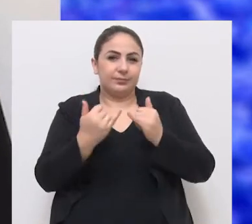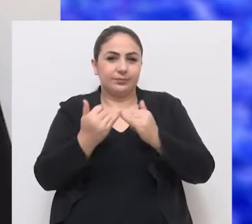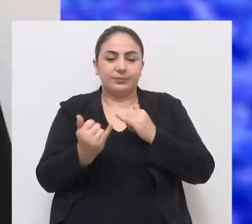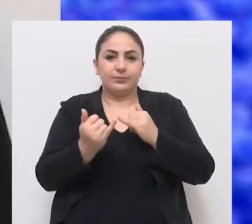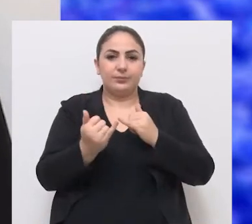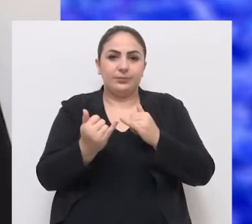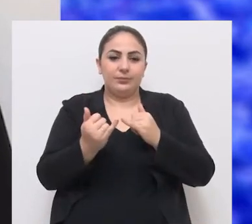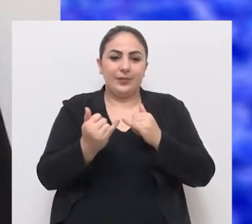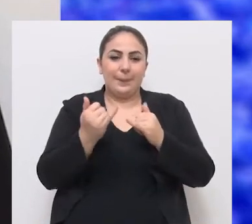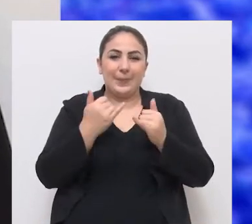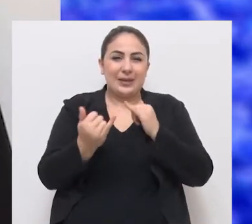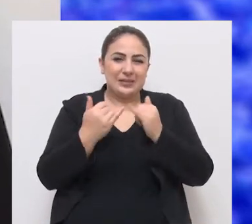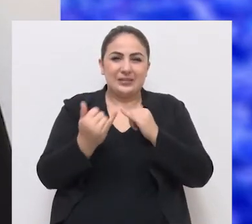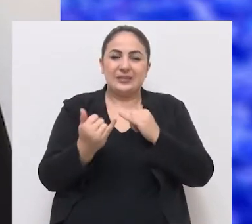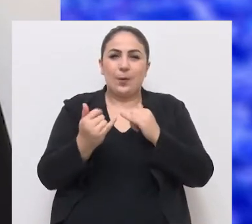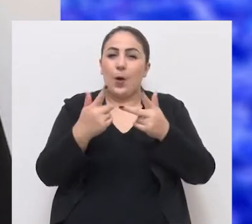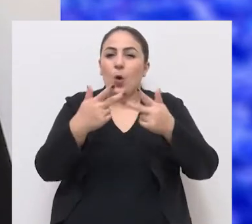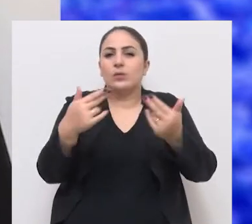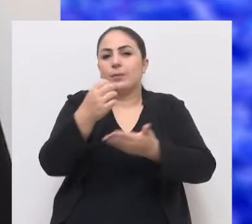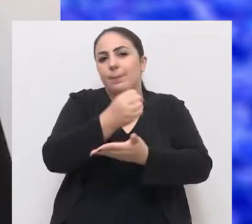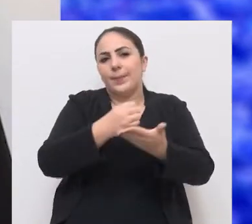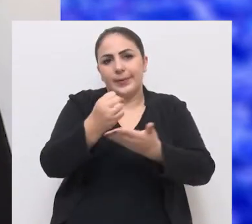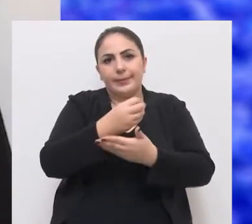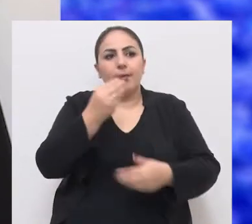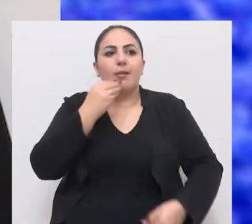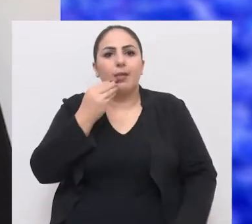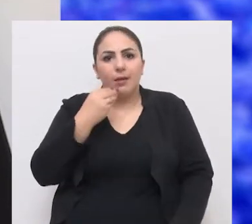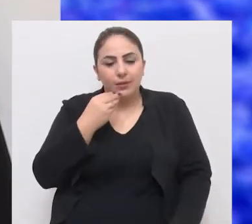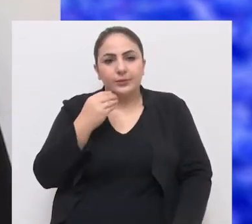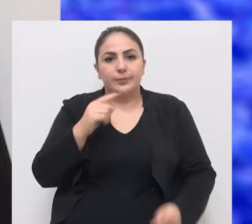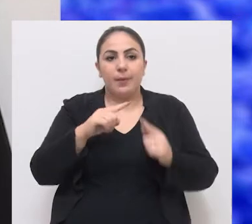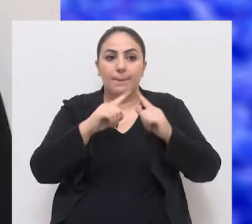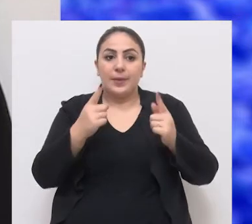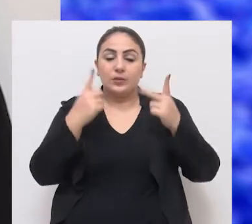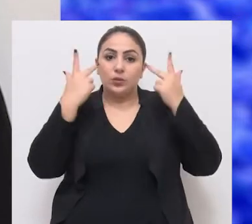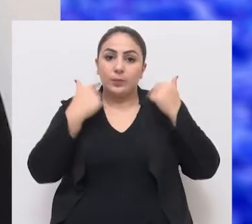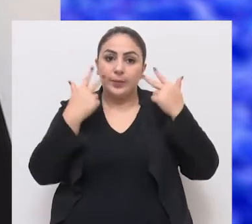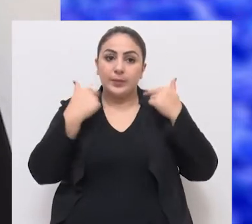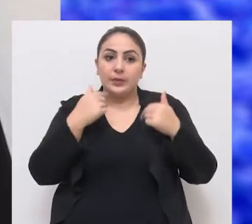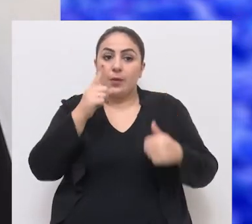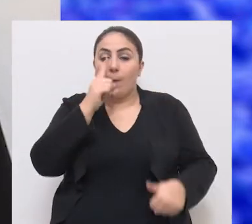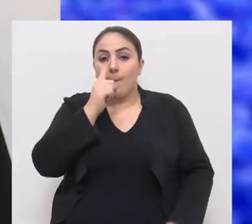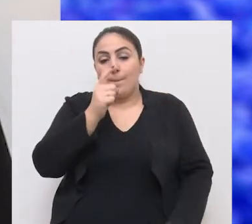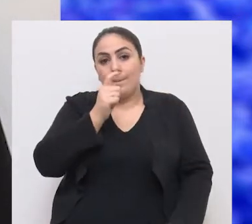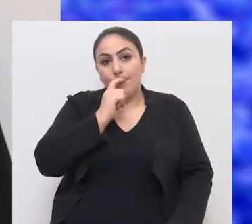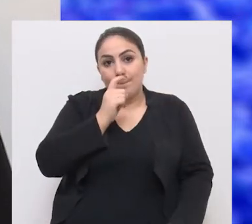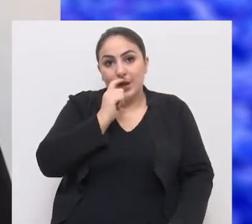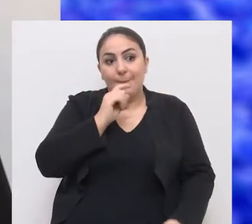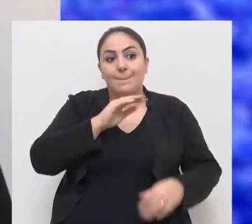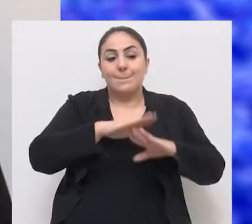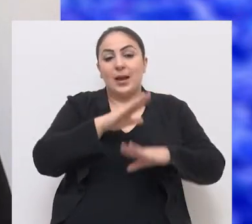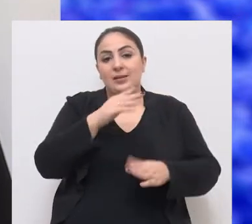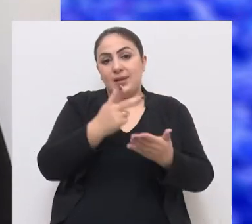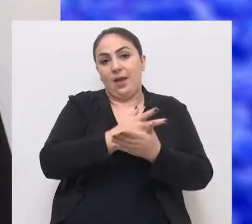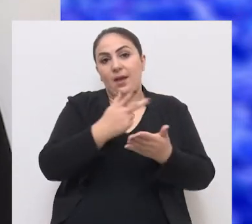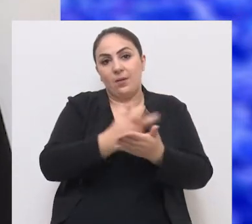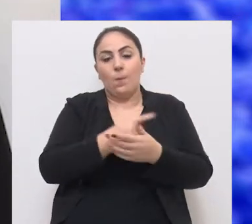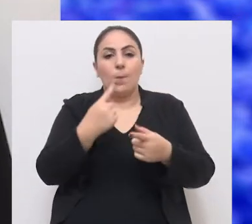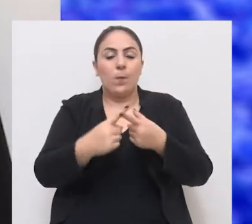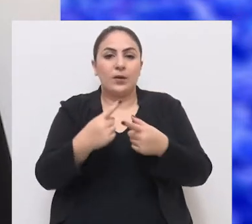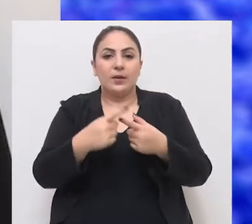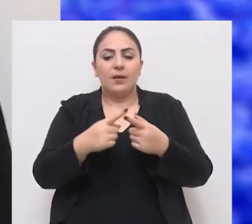que esse é um princípio básico, que é óbvio, mas geralmente é onde os pais mais pecam, né?